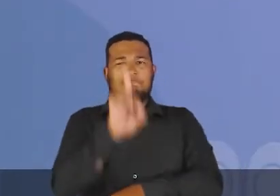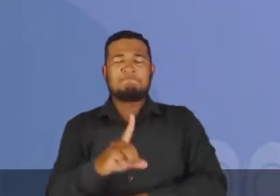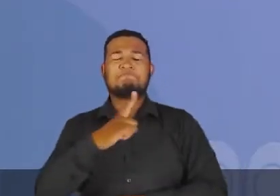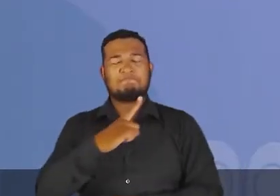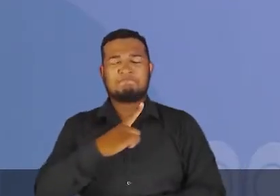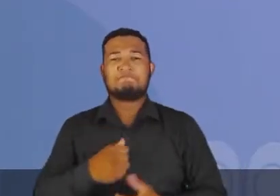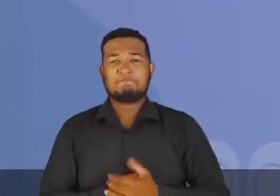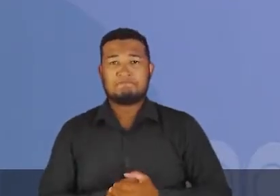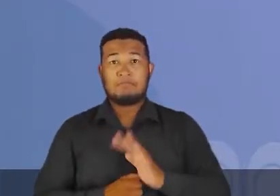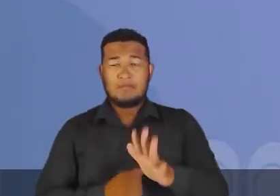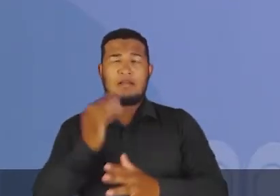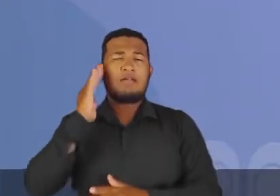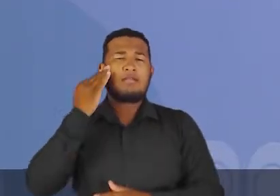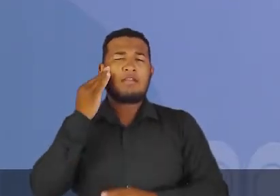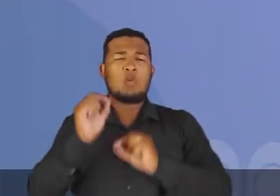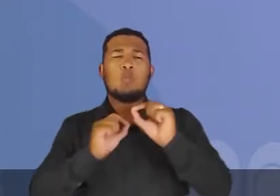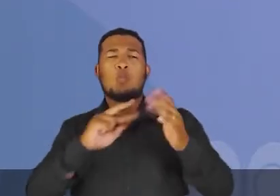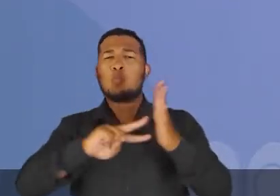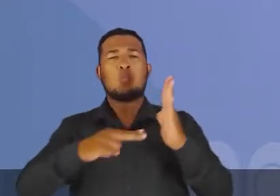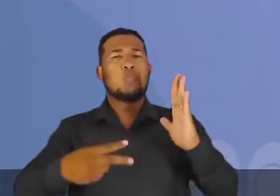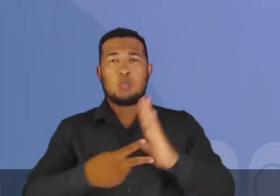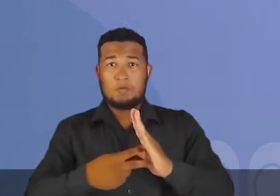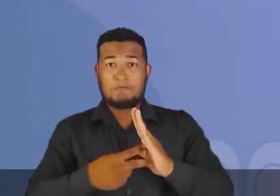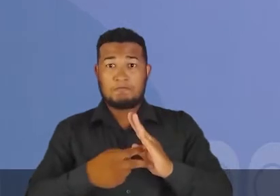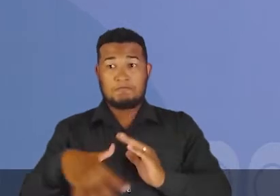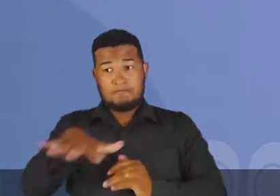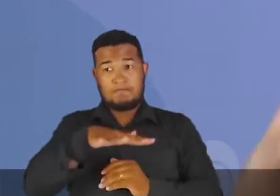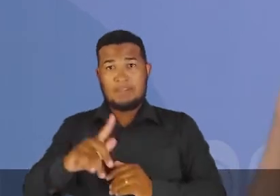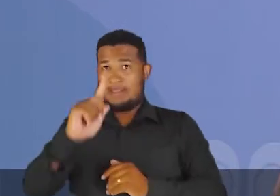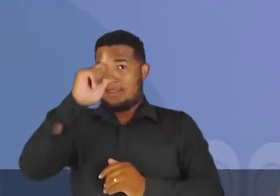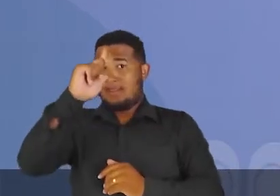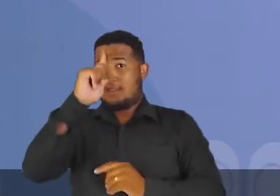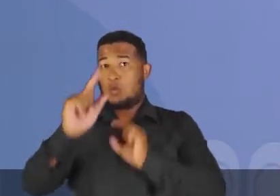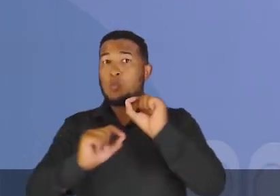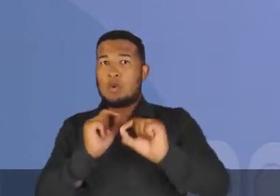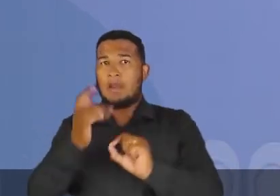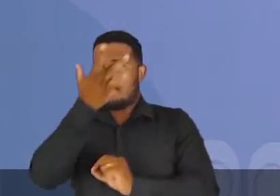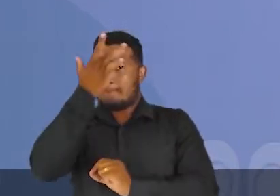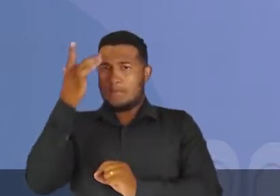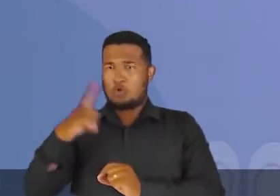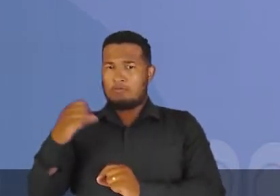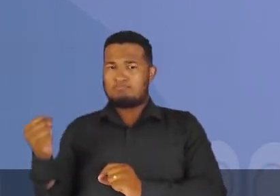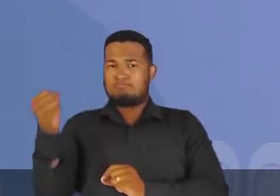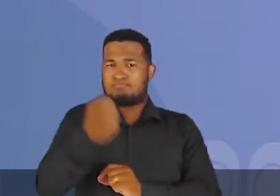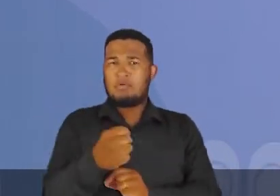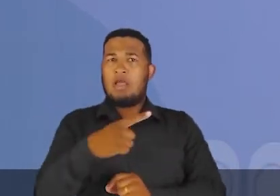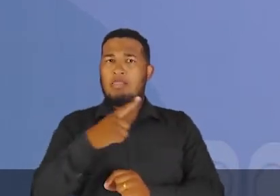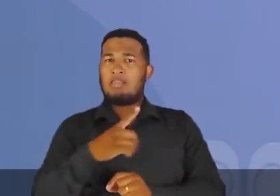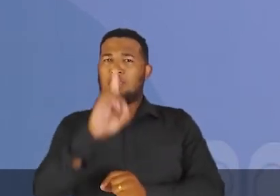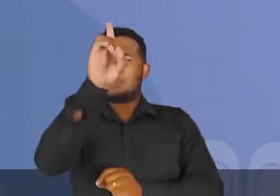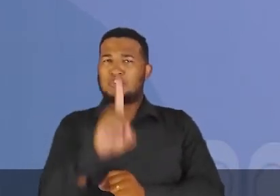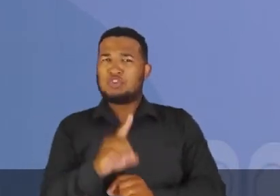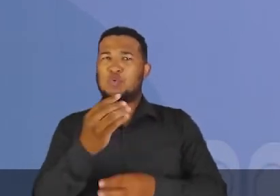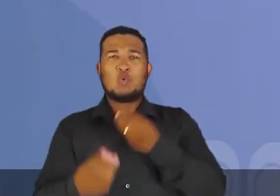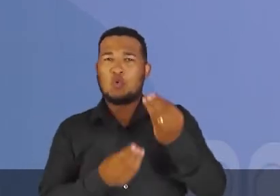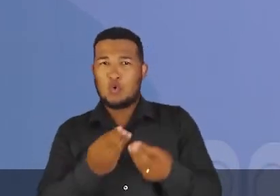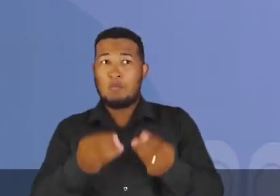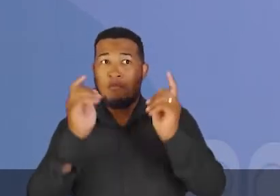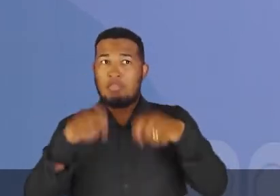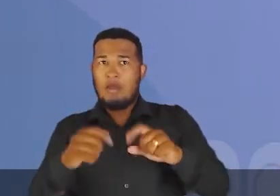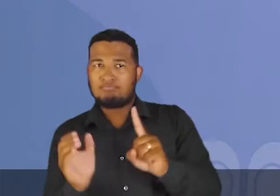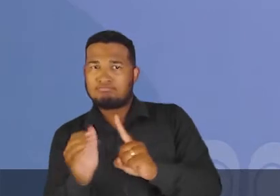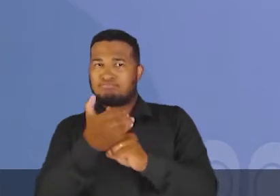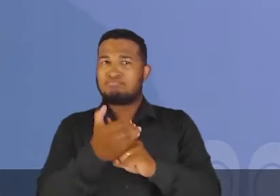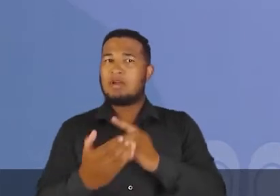quer dizer. No mundo grego, galera, uma pessoa passa a ter direitos, ela passa a ser protegida pela